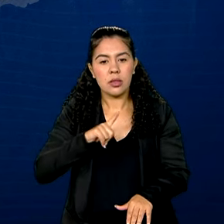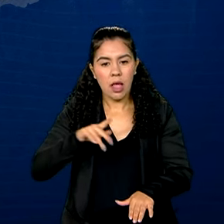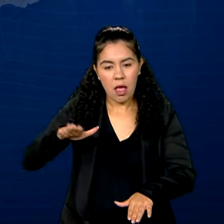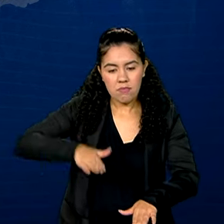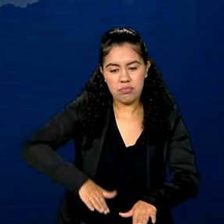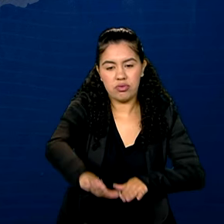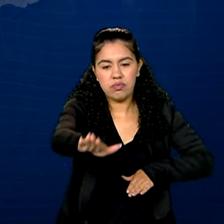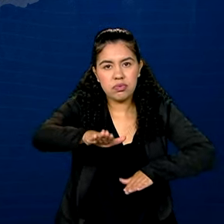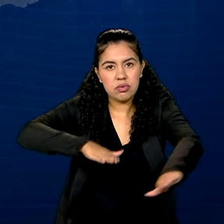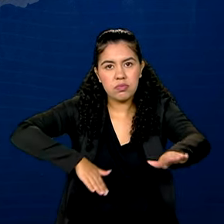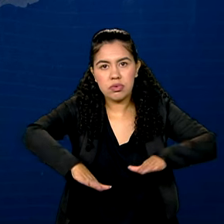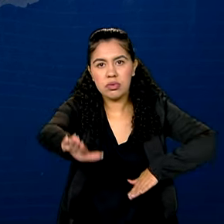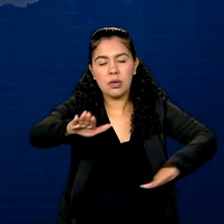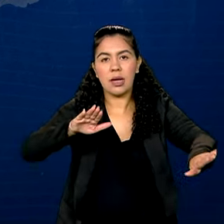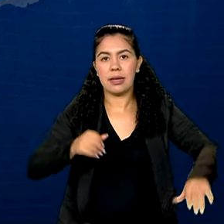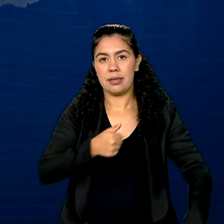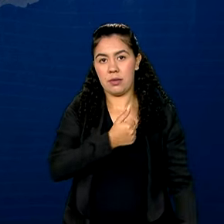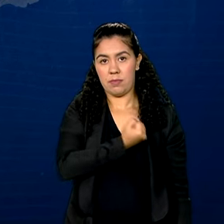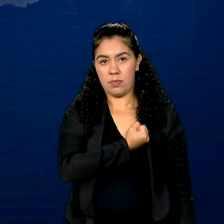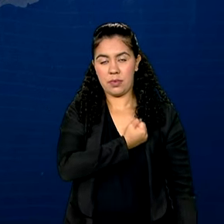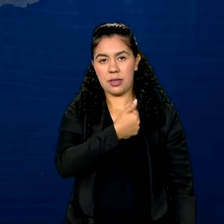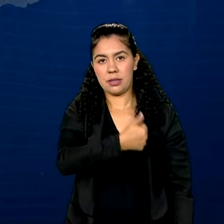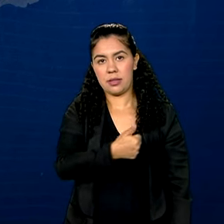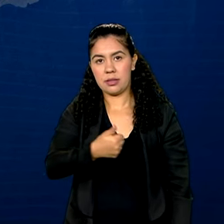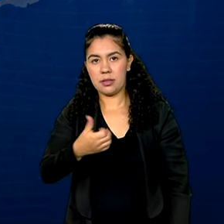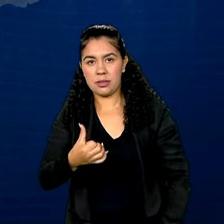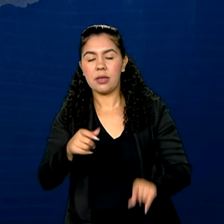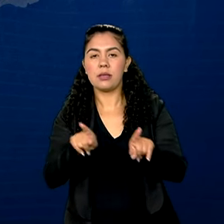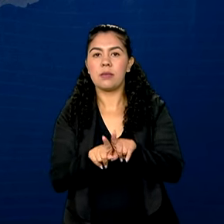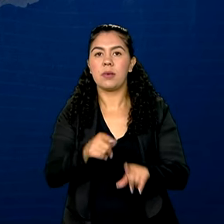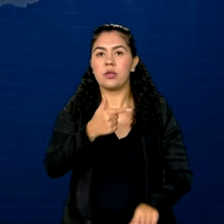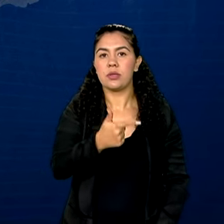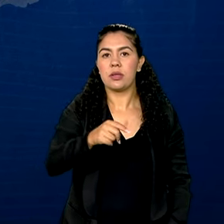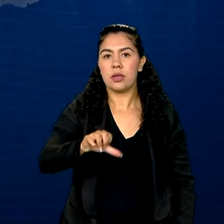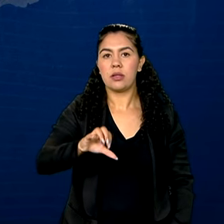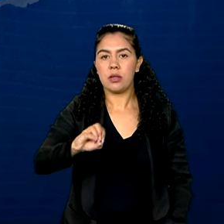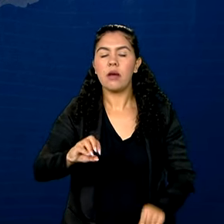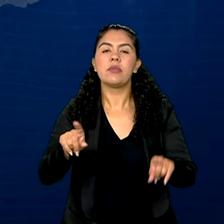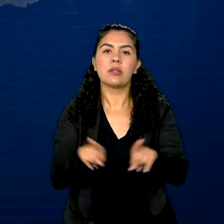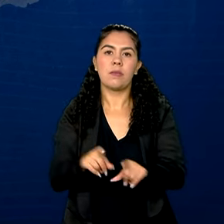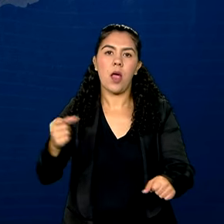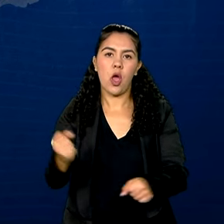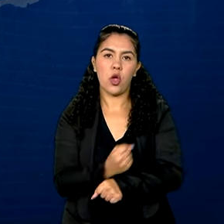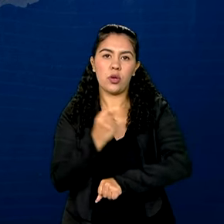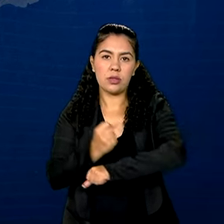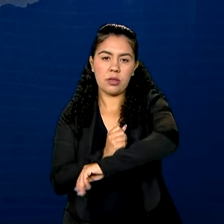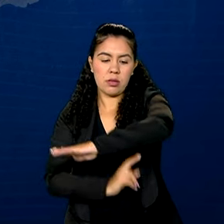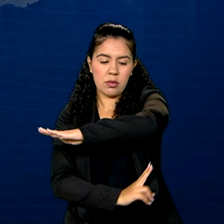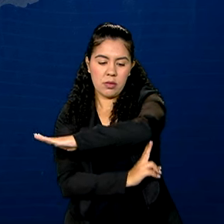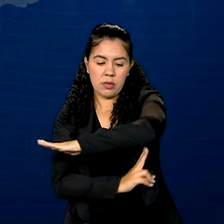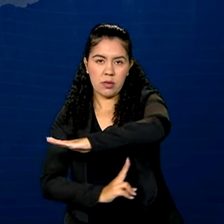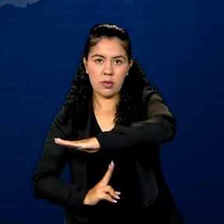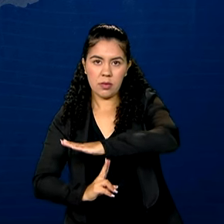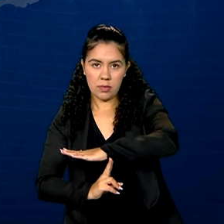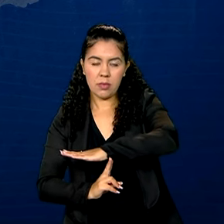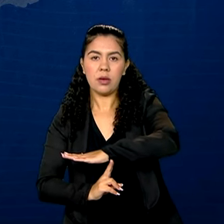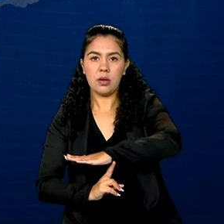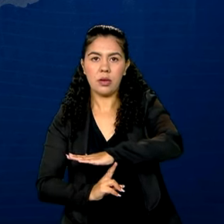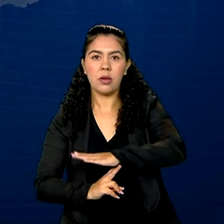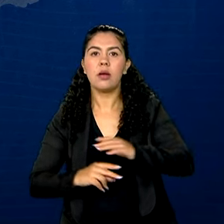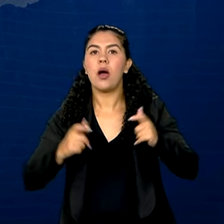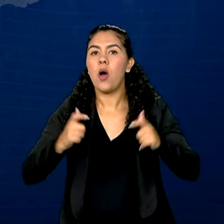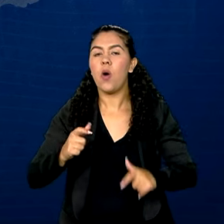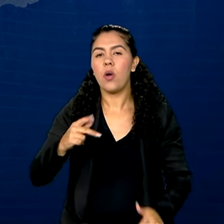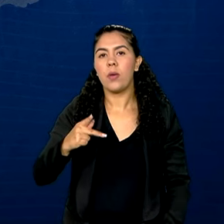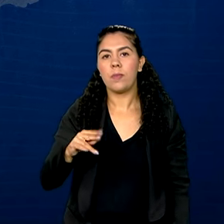das BR-116 e 290 e a construção da ponte binacional em Porto